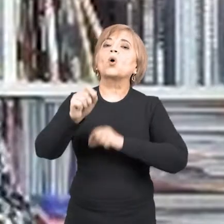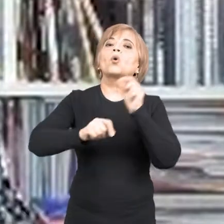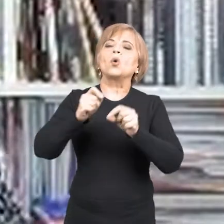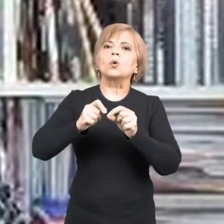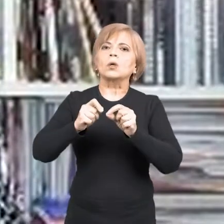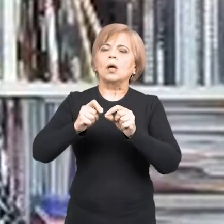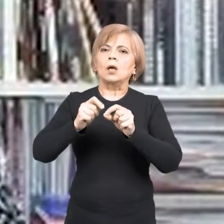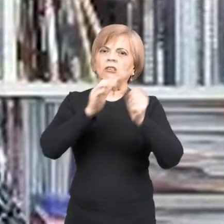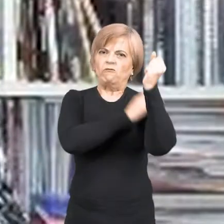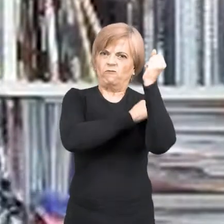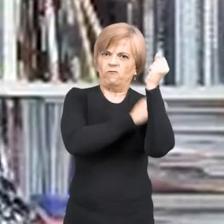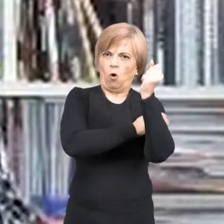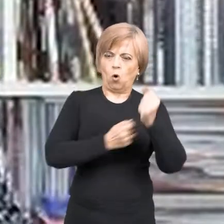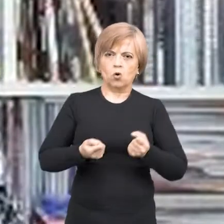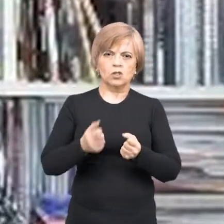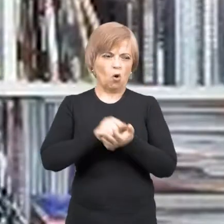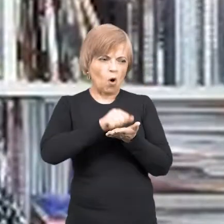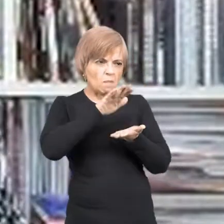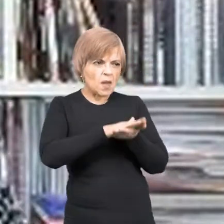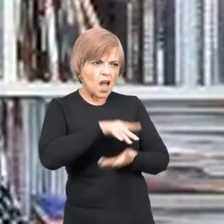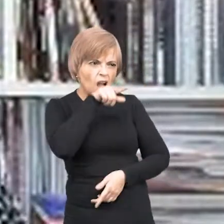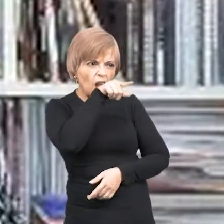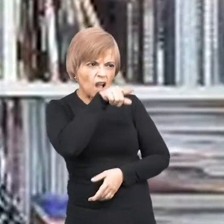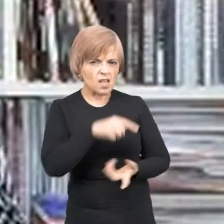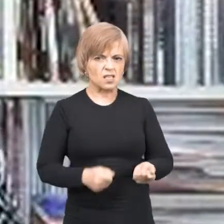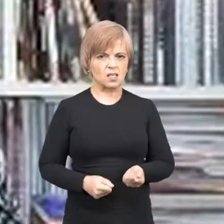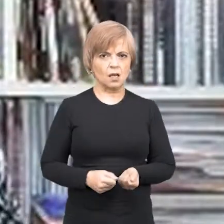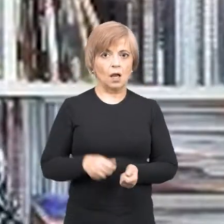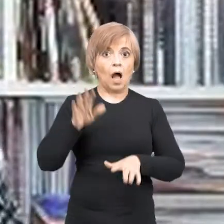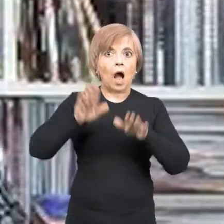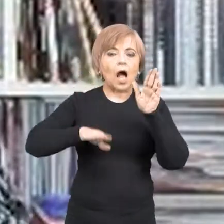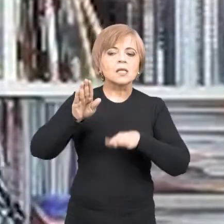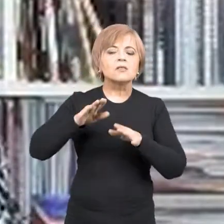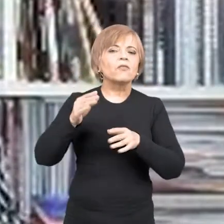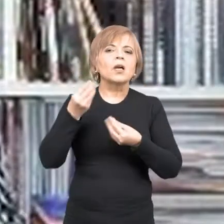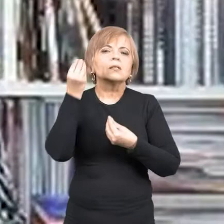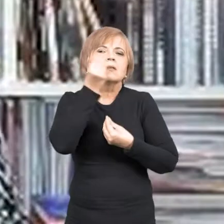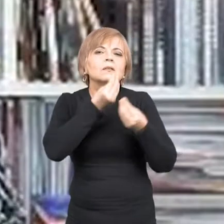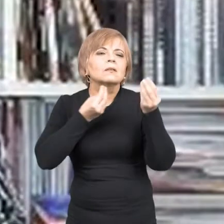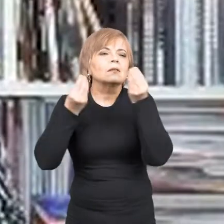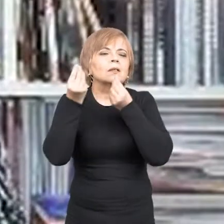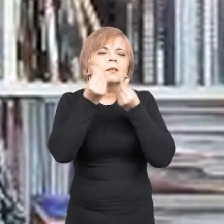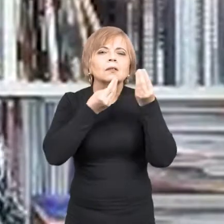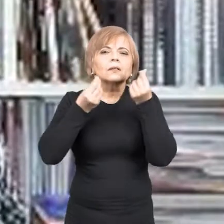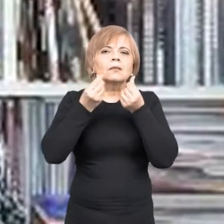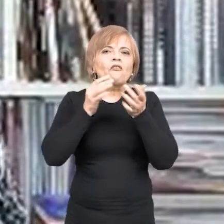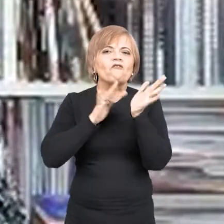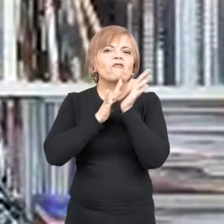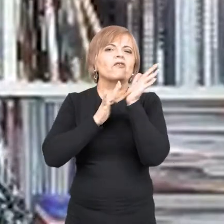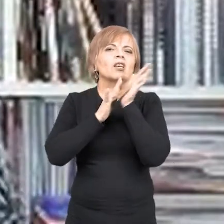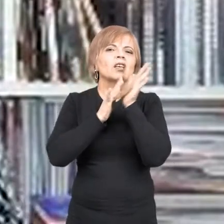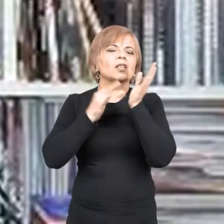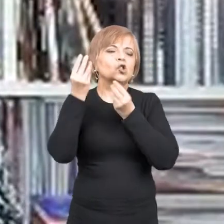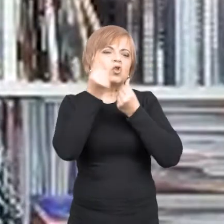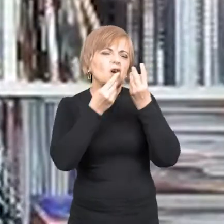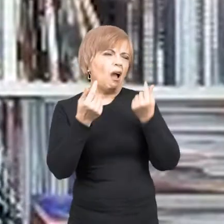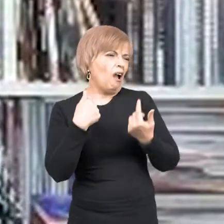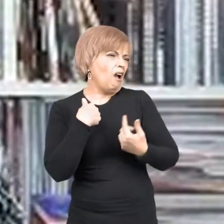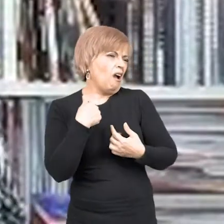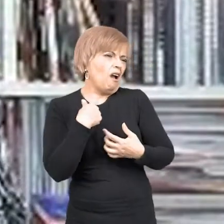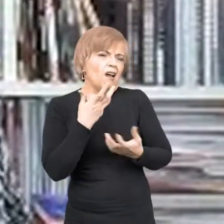acompanhada de uma força física, de uma ameaça com uma arma. Muitas vezes ela vem camuflada de uma